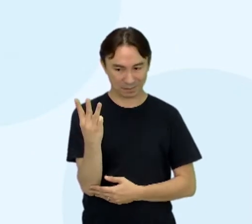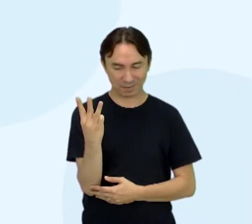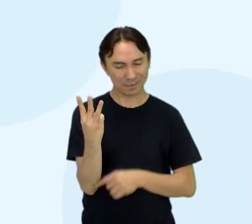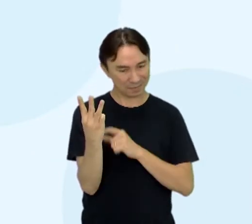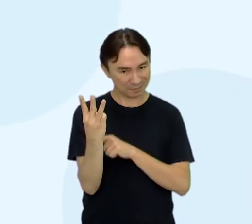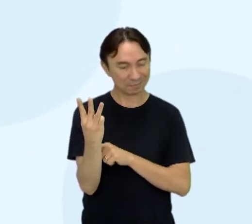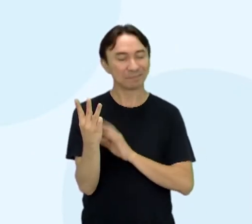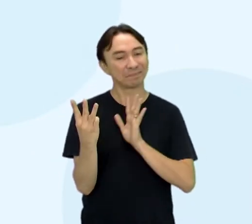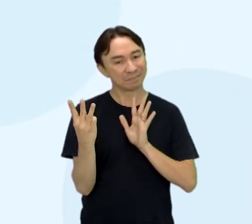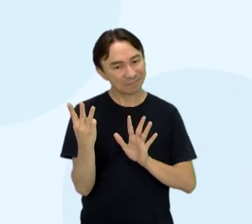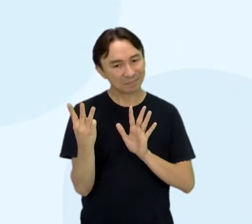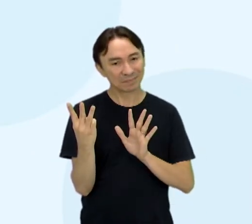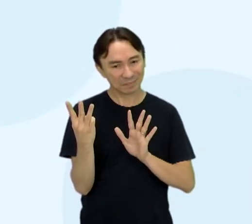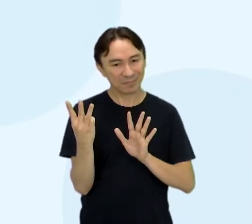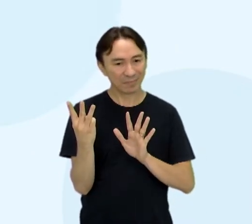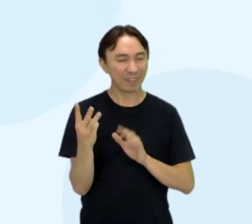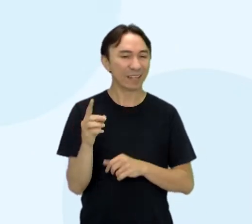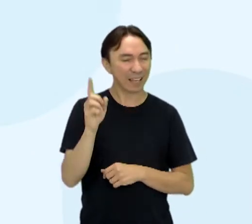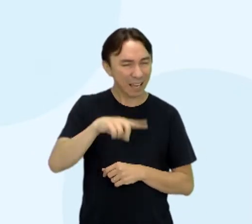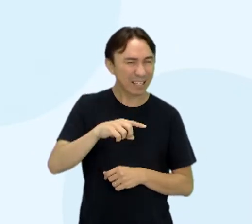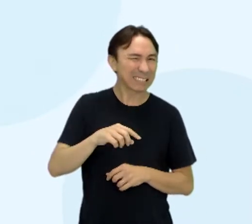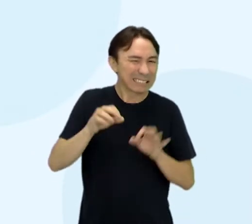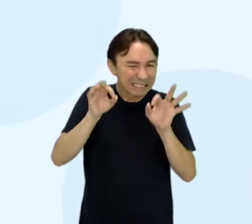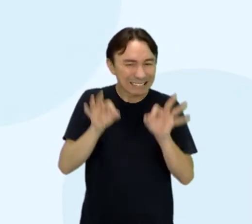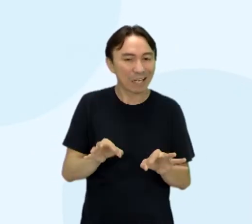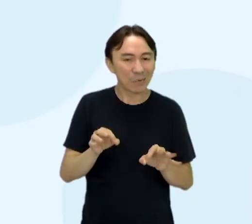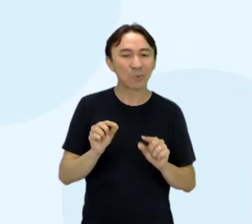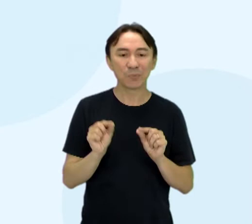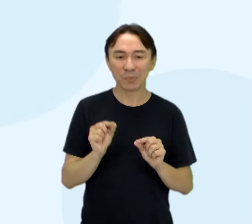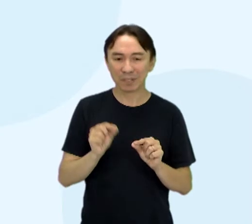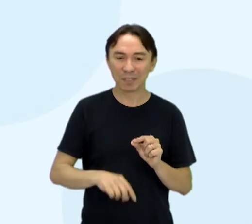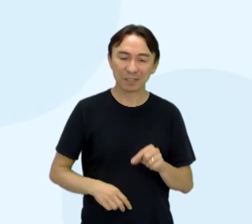0,2953. Né? A leitura correta desse número é